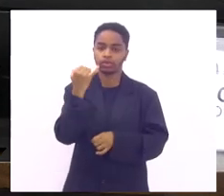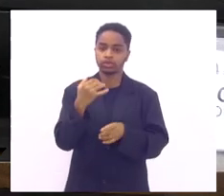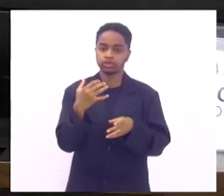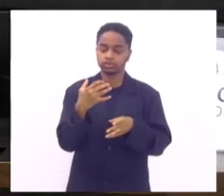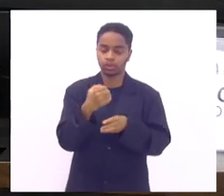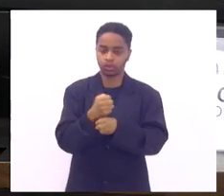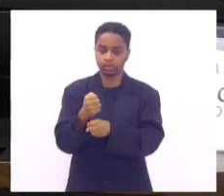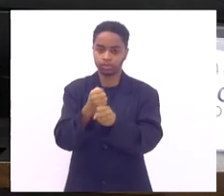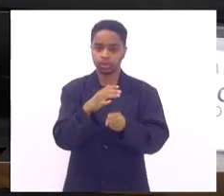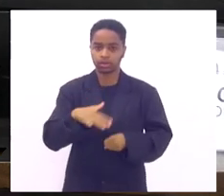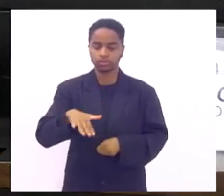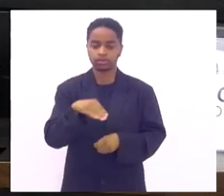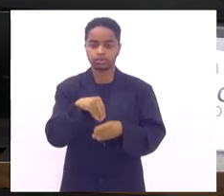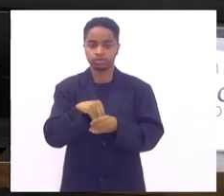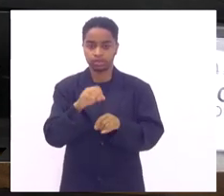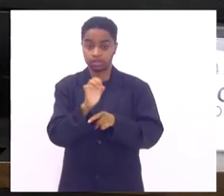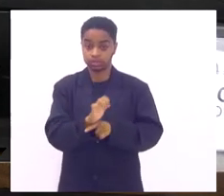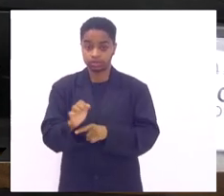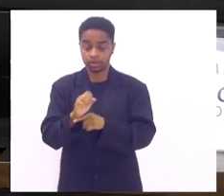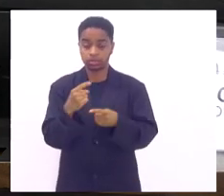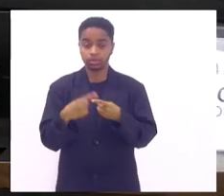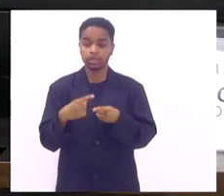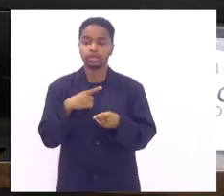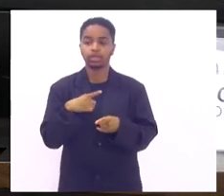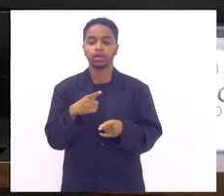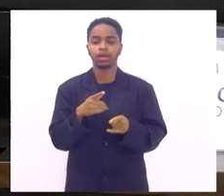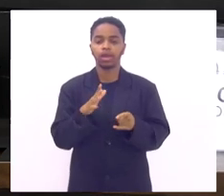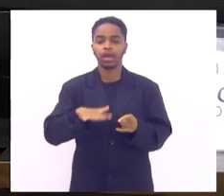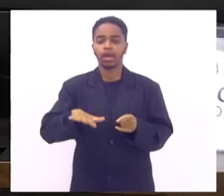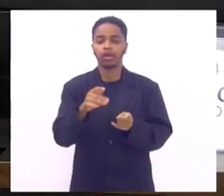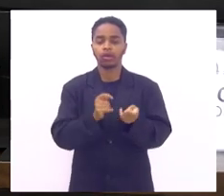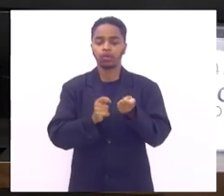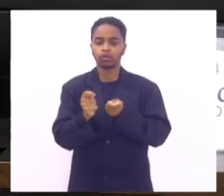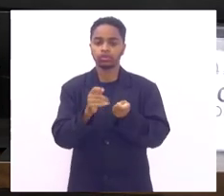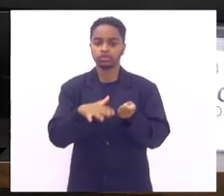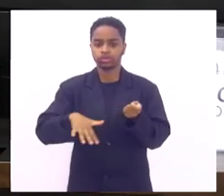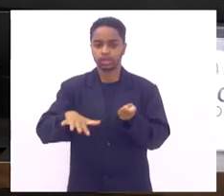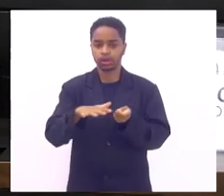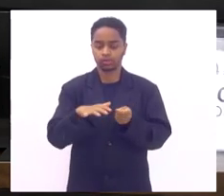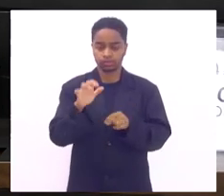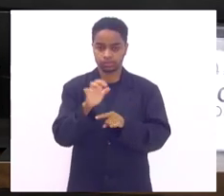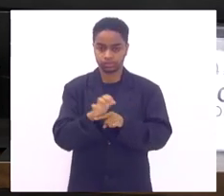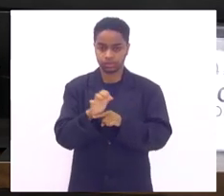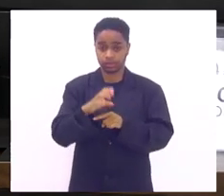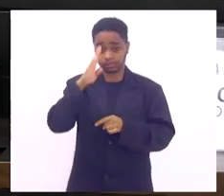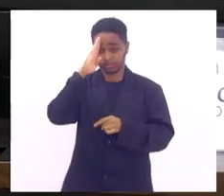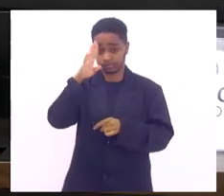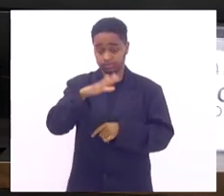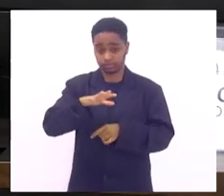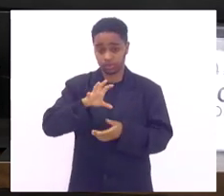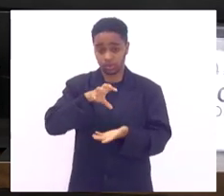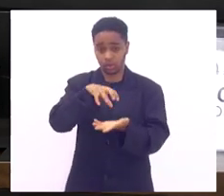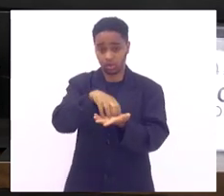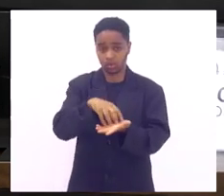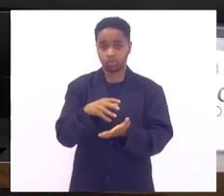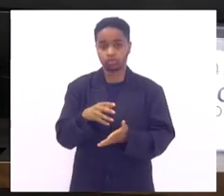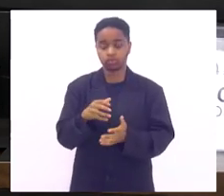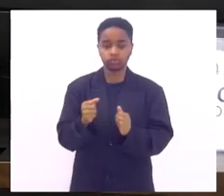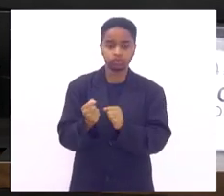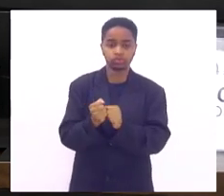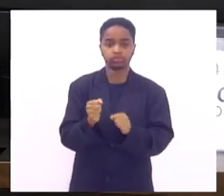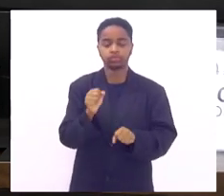estatal. A gente tem na Controladoria Geral do Estado o maior órgão em posições de contadores no Estado,